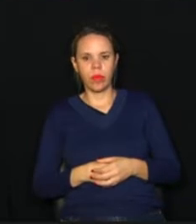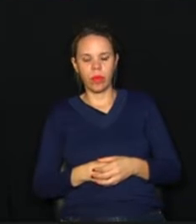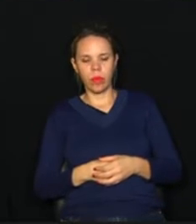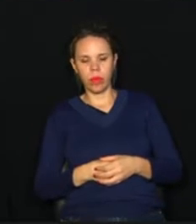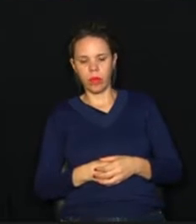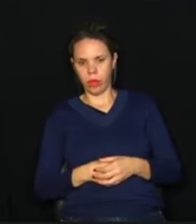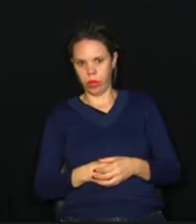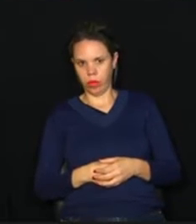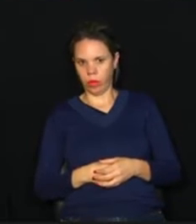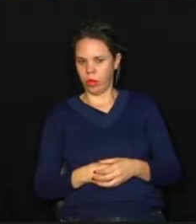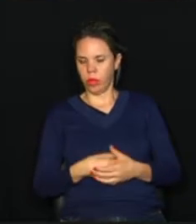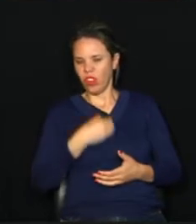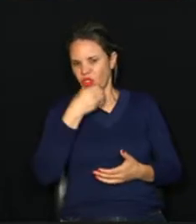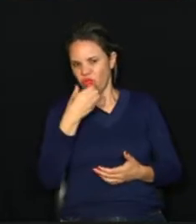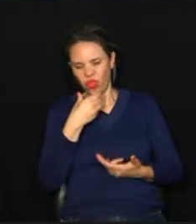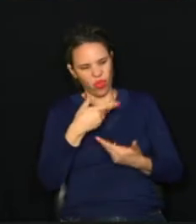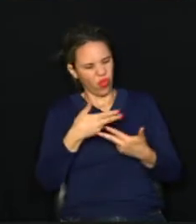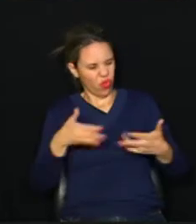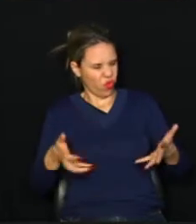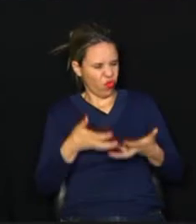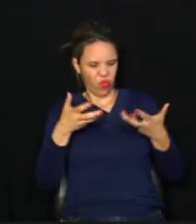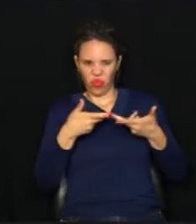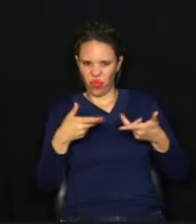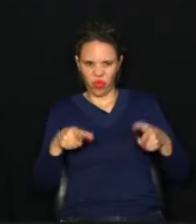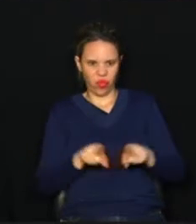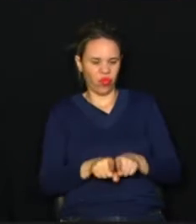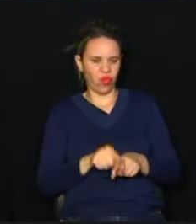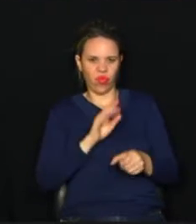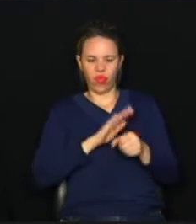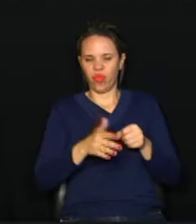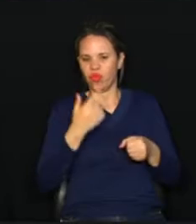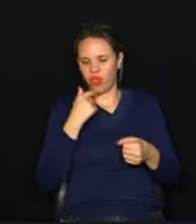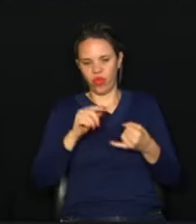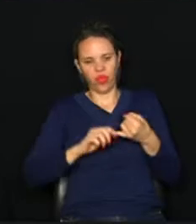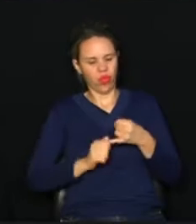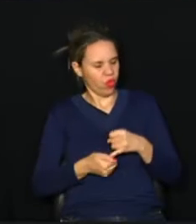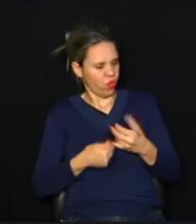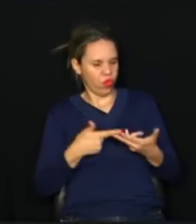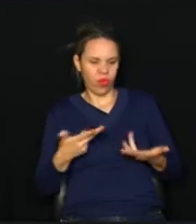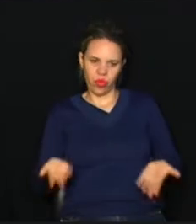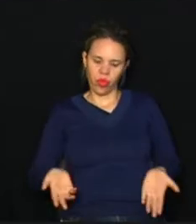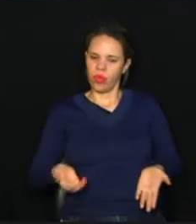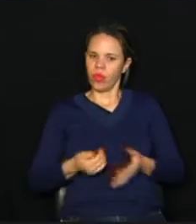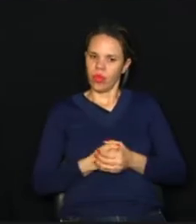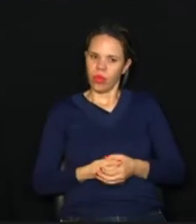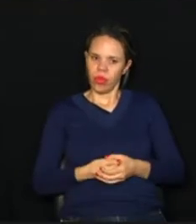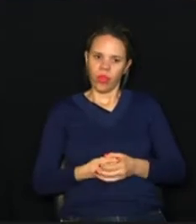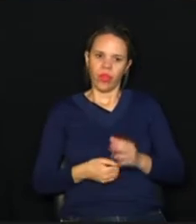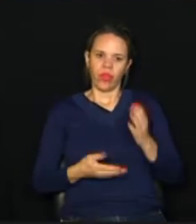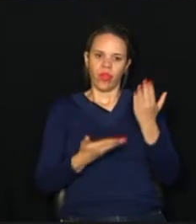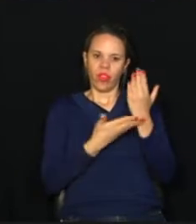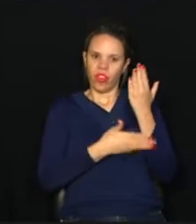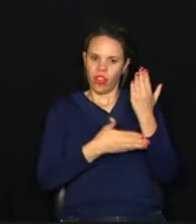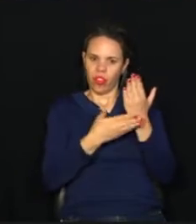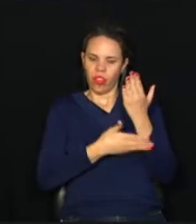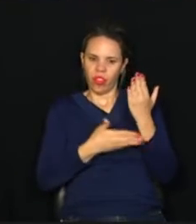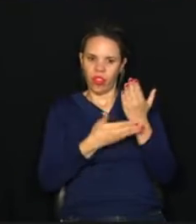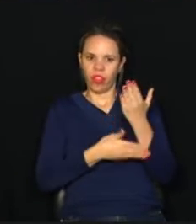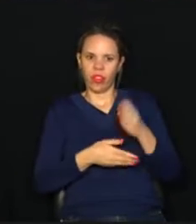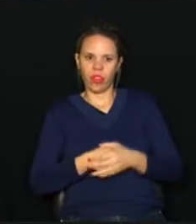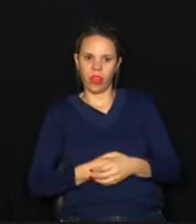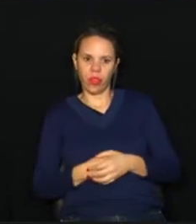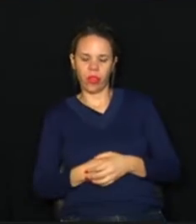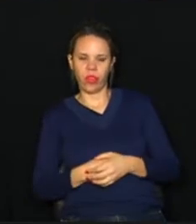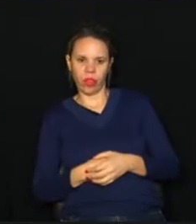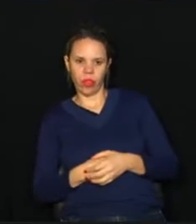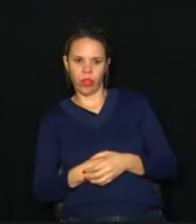seringueiras, citros, frutas perenes, tomate, feijão e, olha, mandioca, aulerícolas.